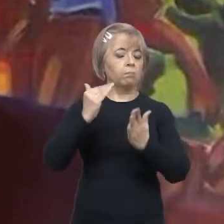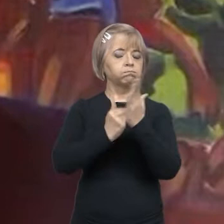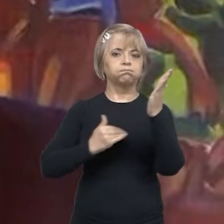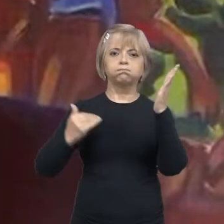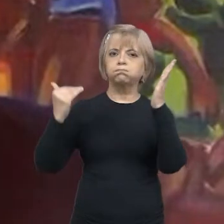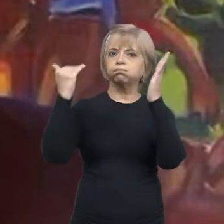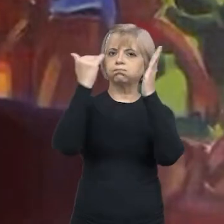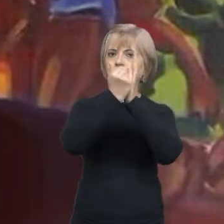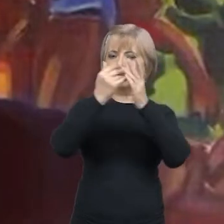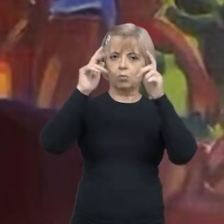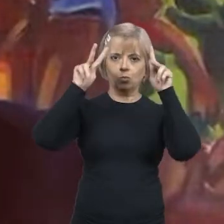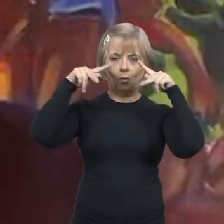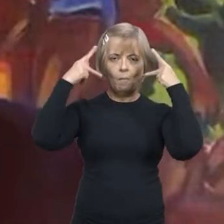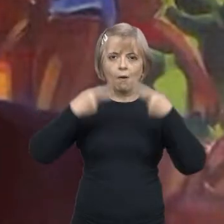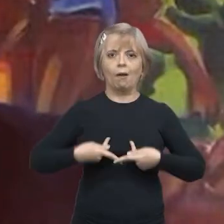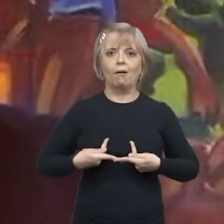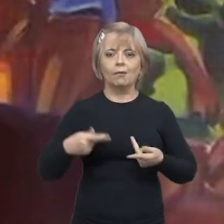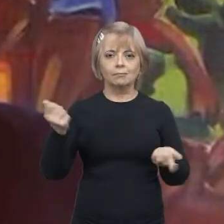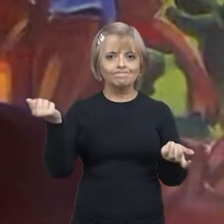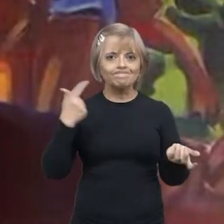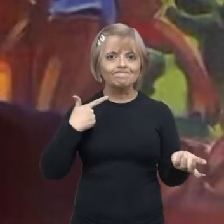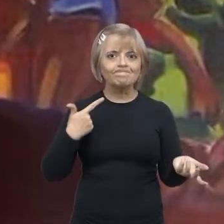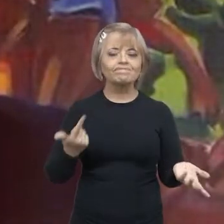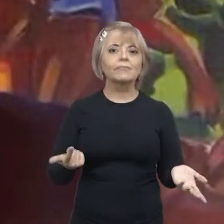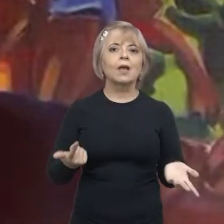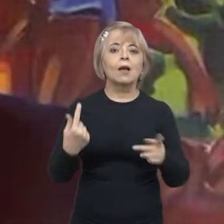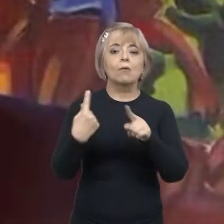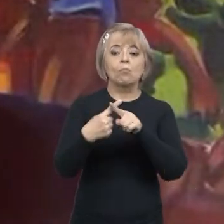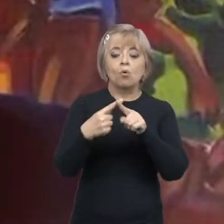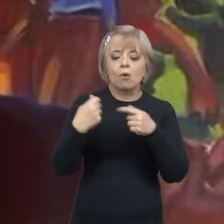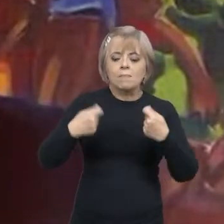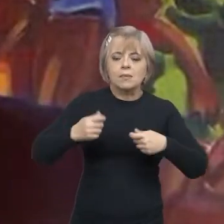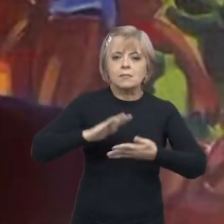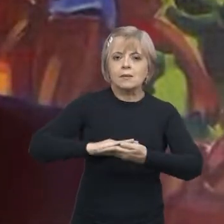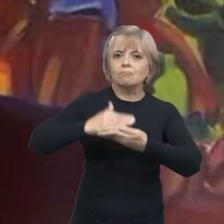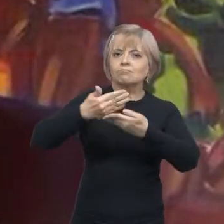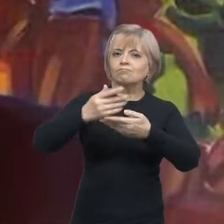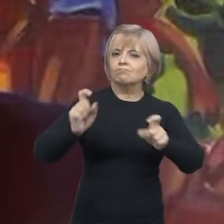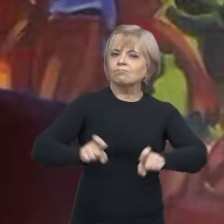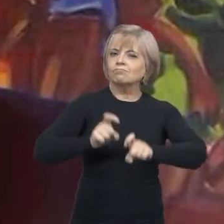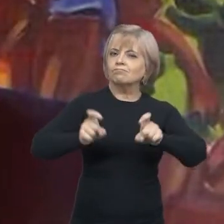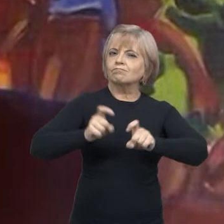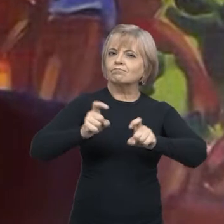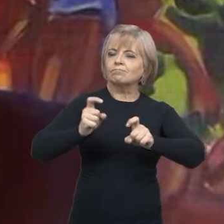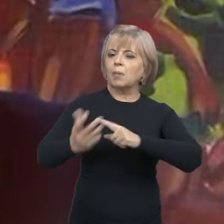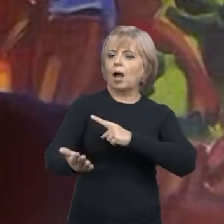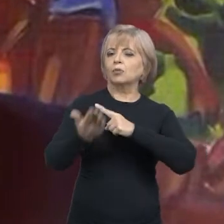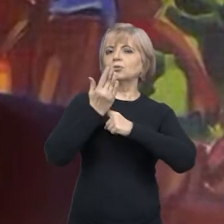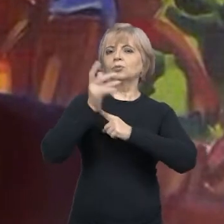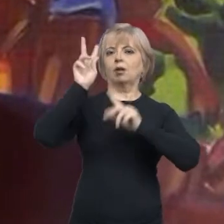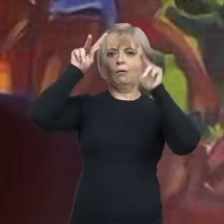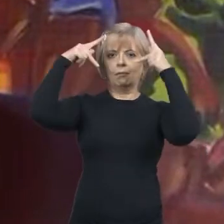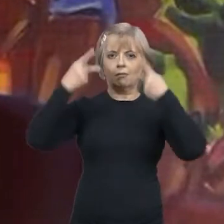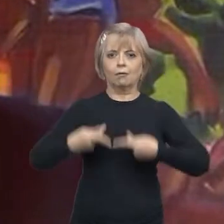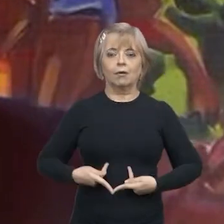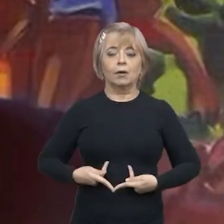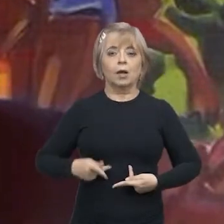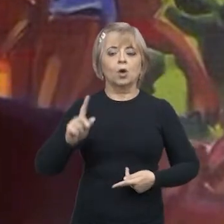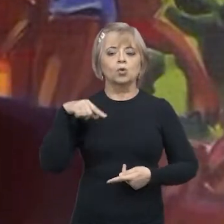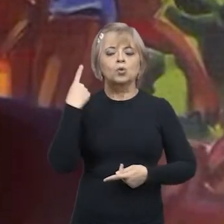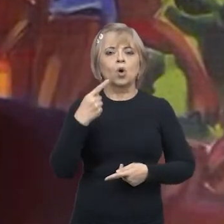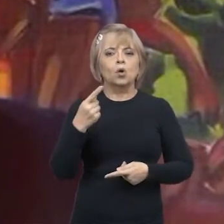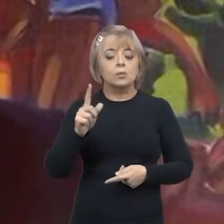a capacidade humana. Então a gente precisa colocar as máquinas a nosso favor, não é? Então esse é o grande desafio, de encontrar